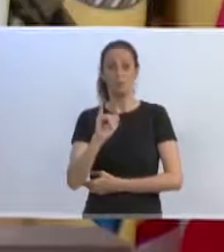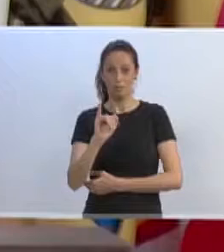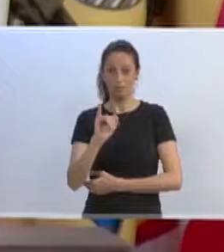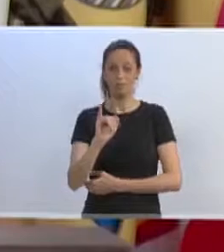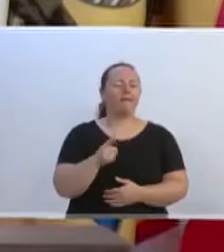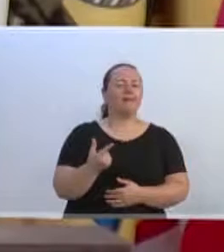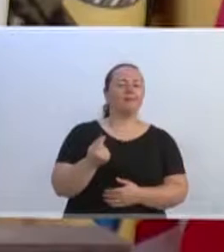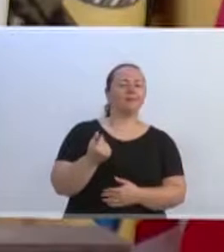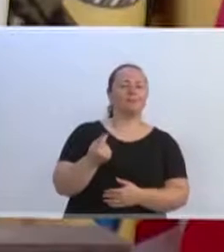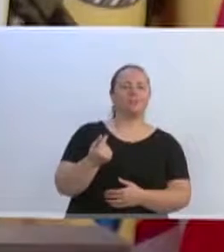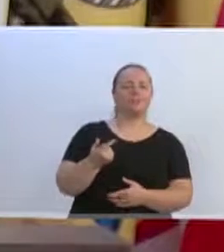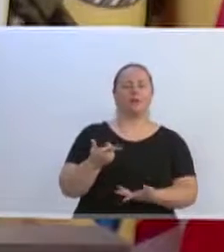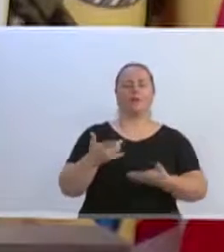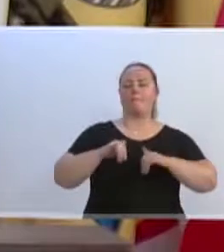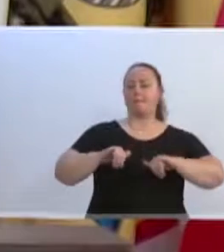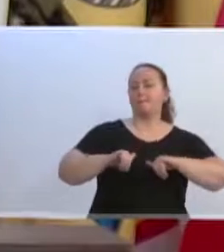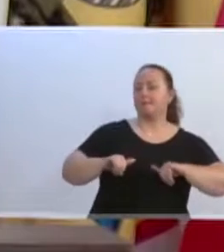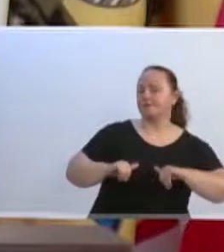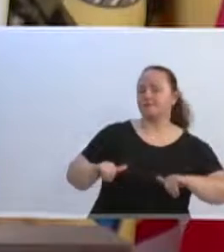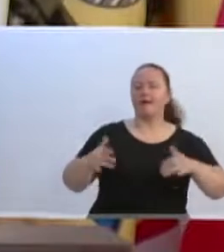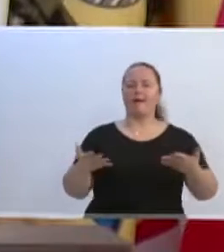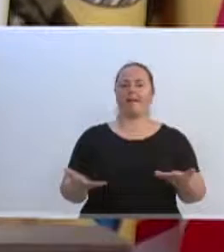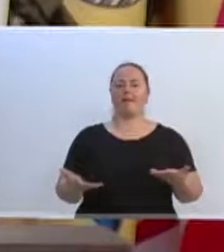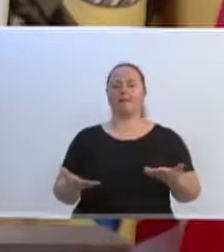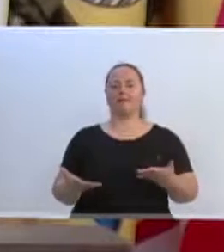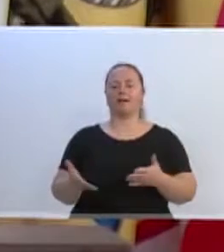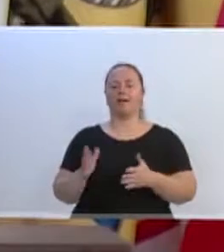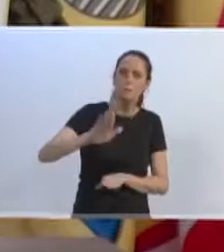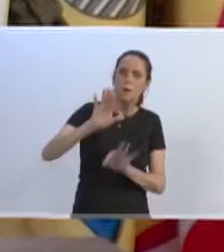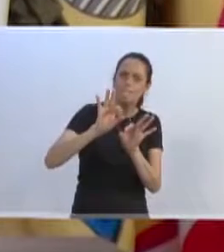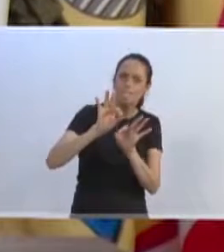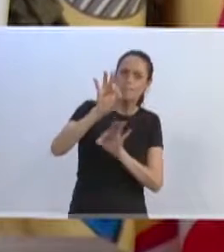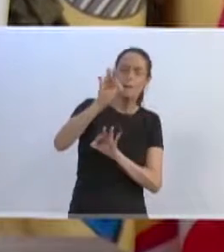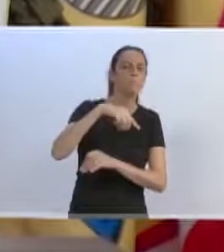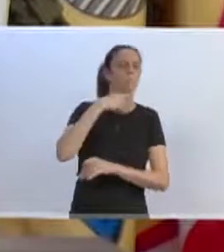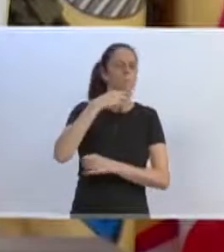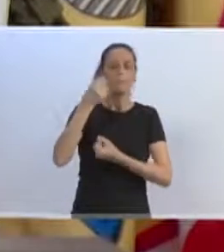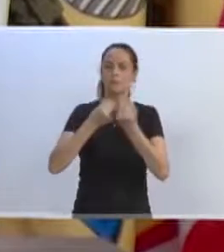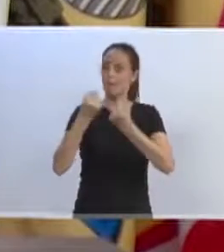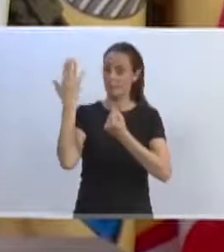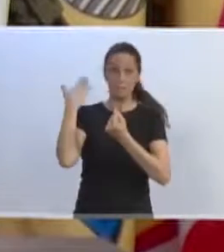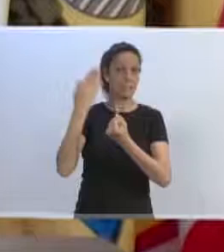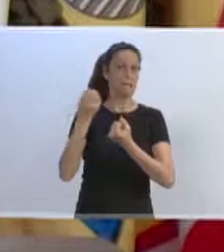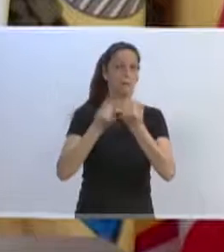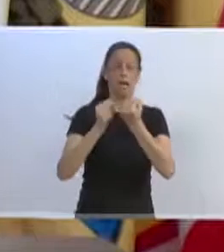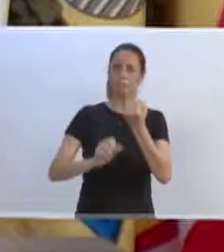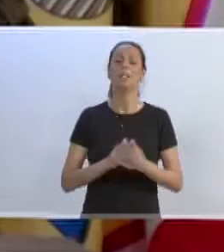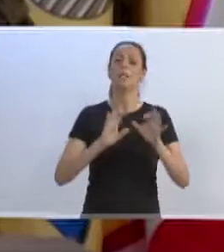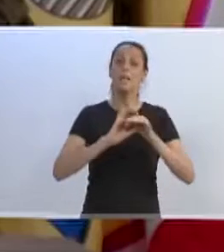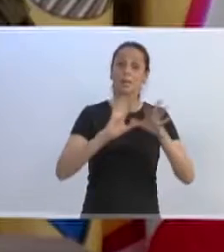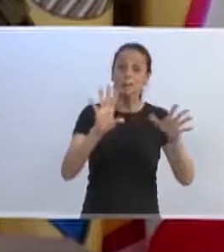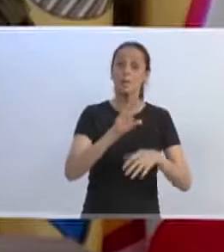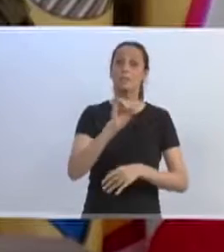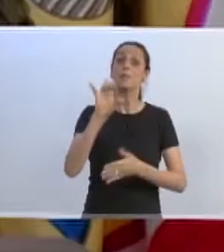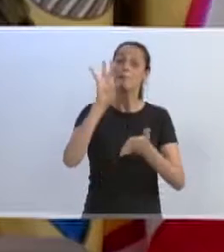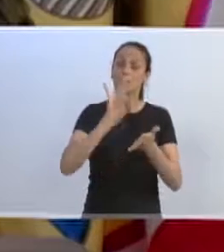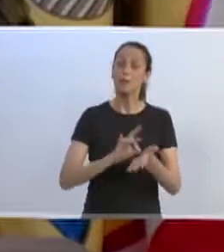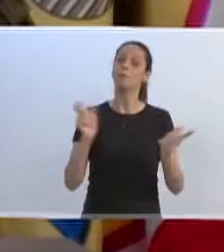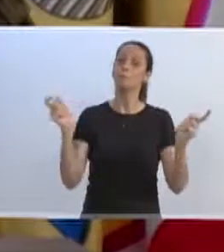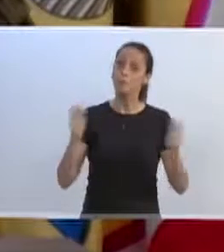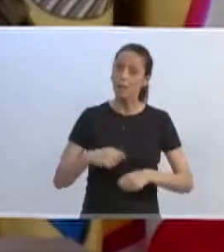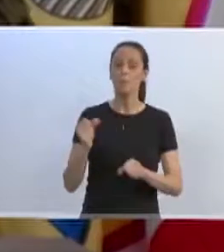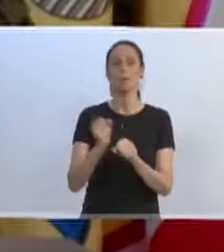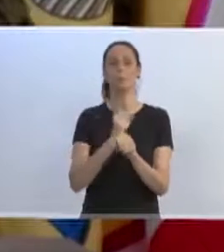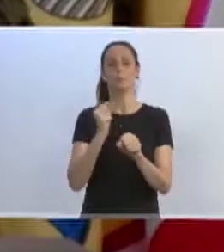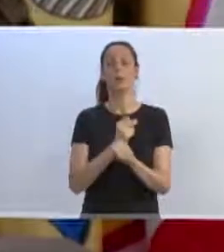de conscientização da mielomeningocele, que é uma má formação da coluna e ocorre nos primeiros meses